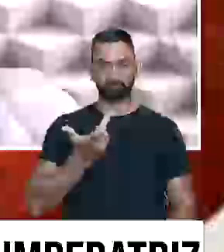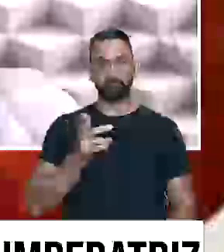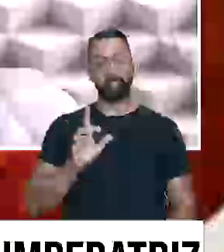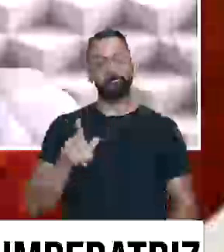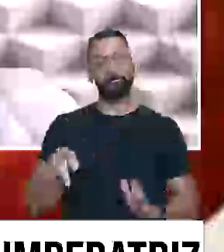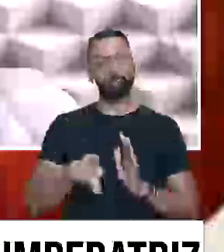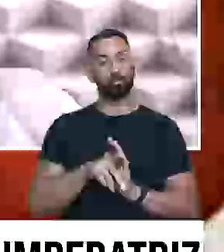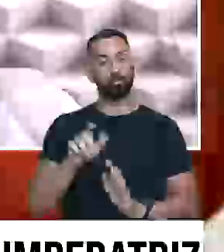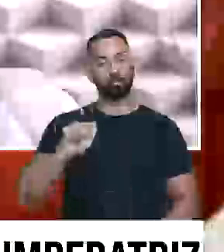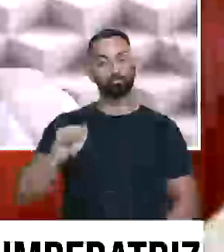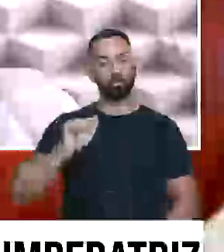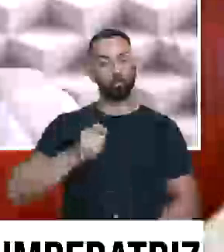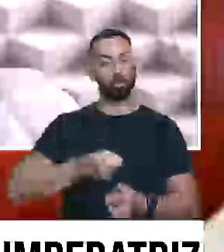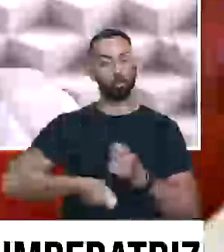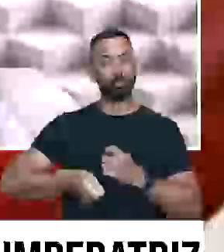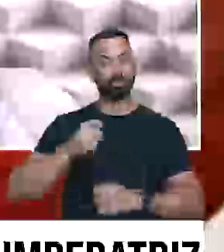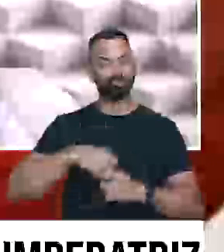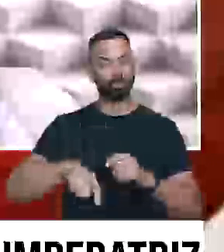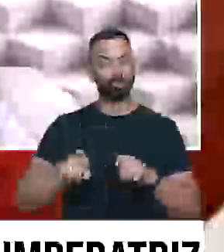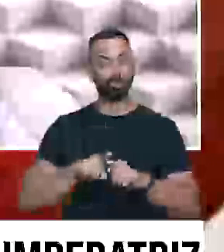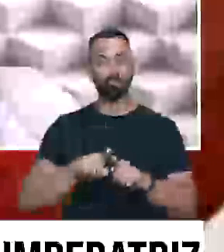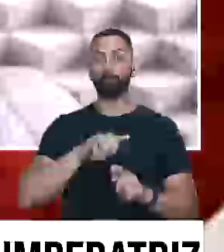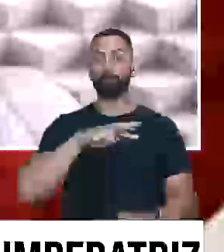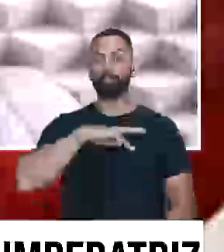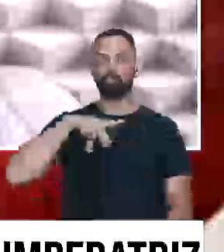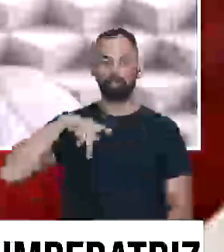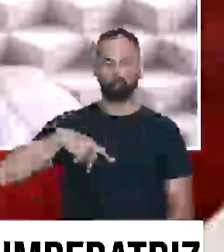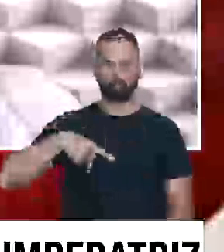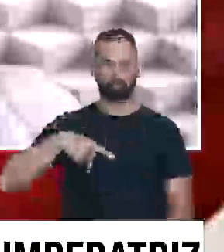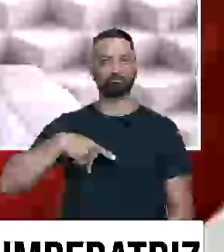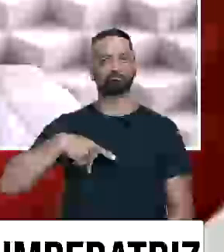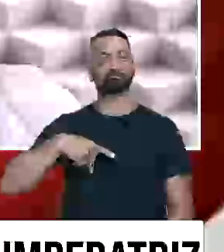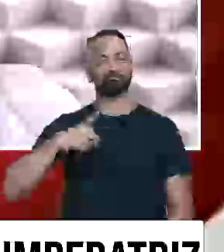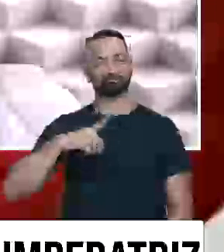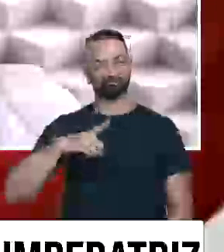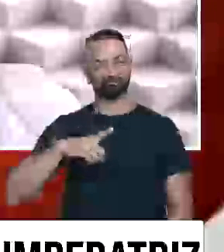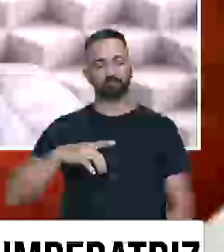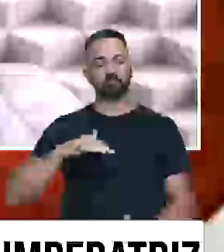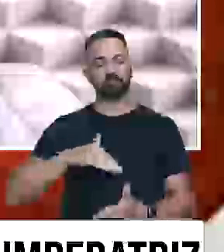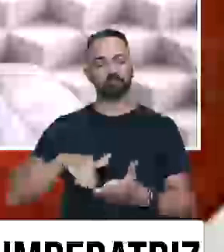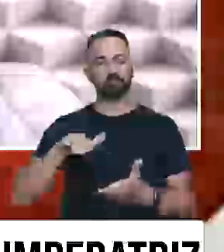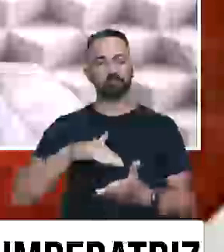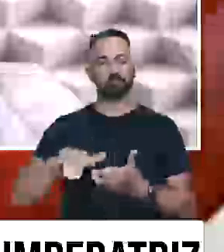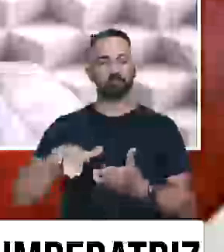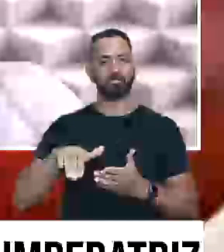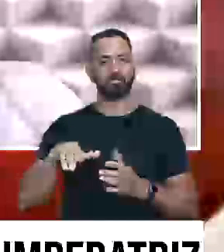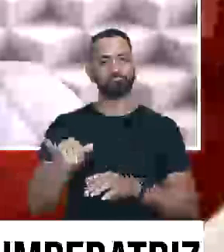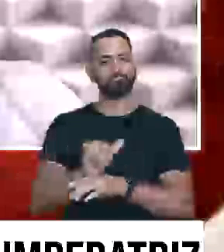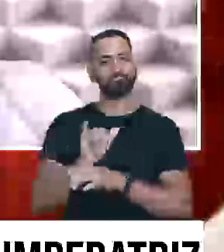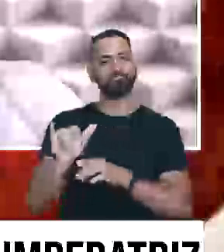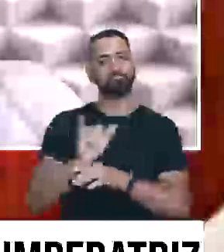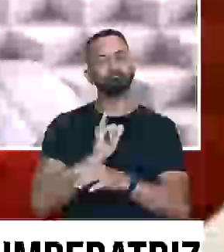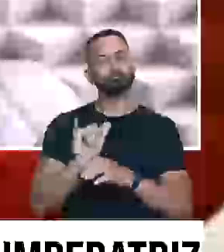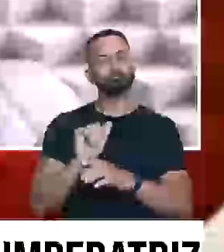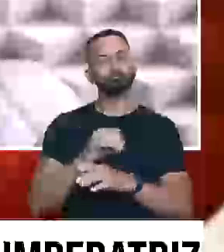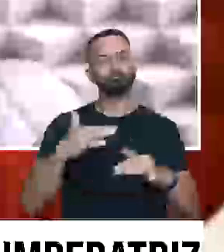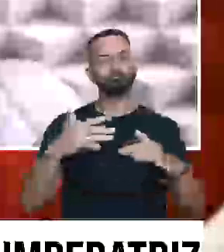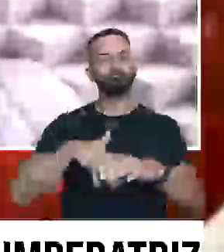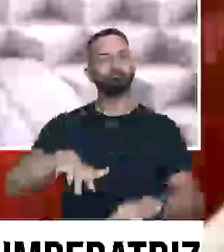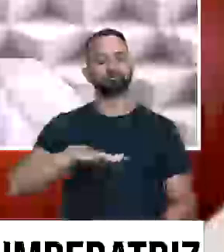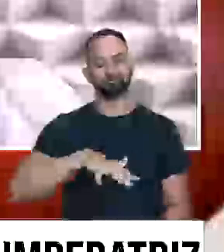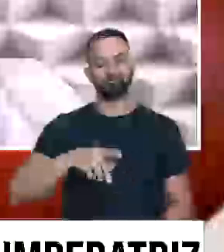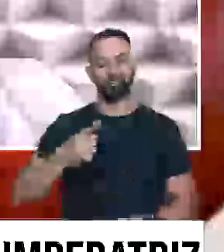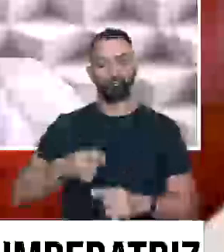dizer, iniciativa da Associação Comercial, também do Ministério Público e acatada pela Secretaria de Planejamento Urbano aqui da